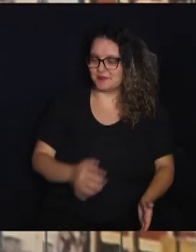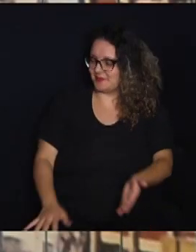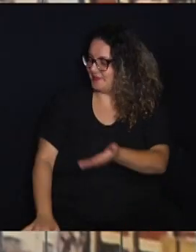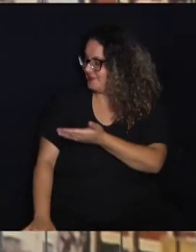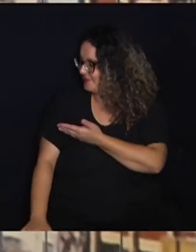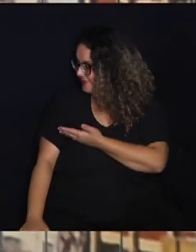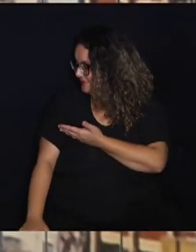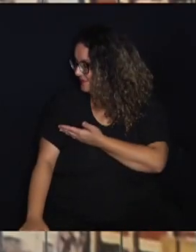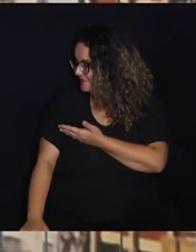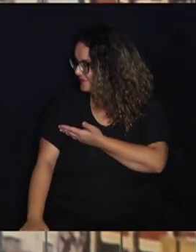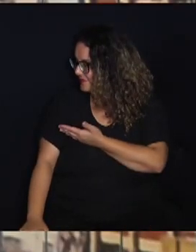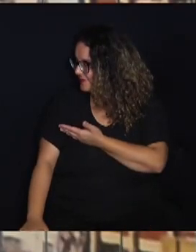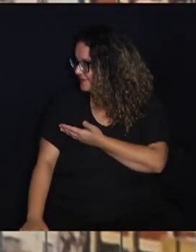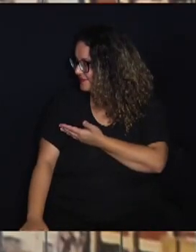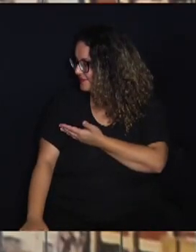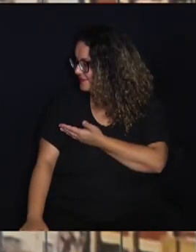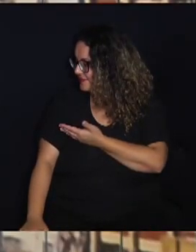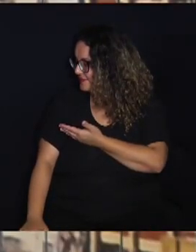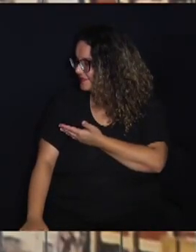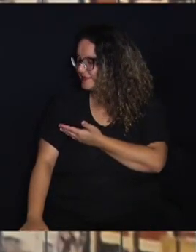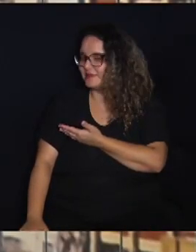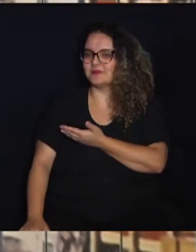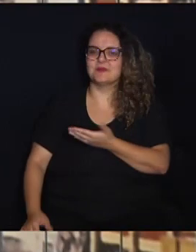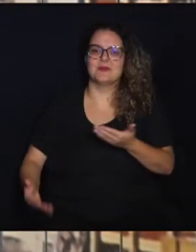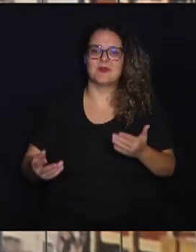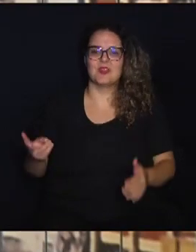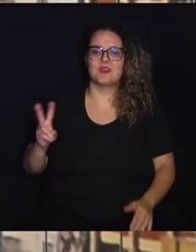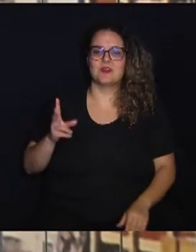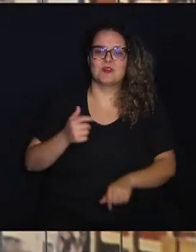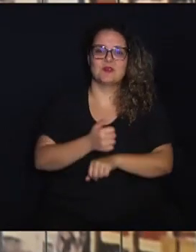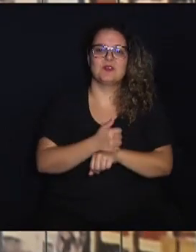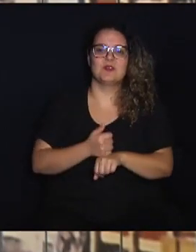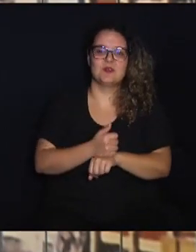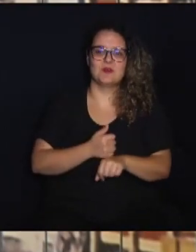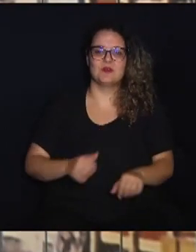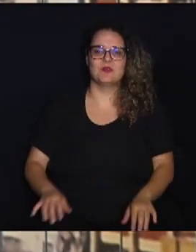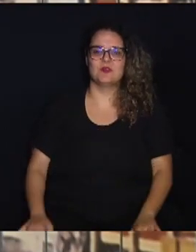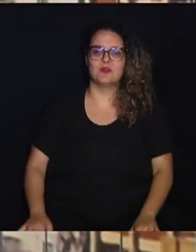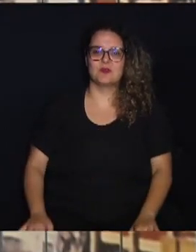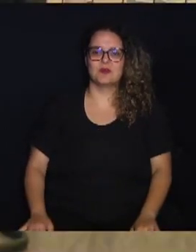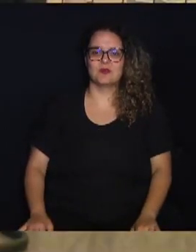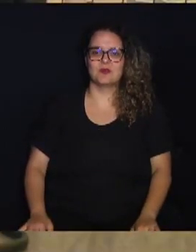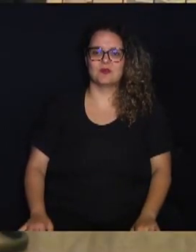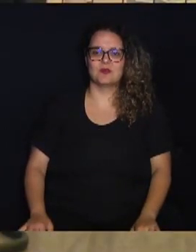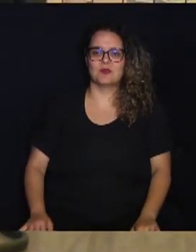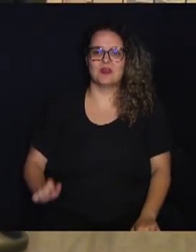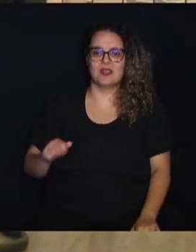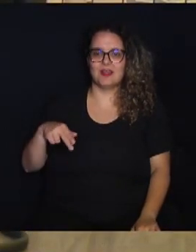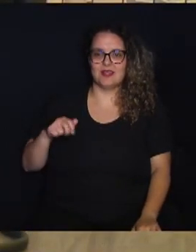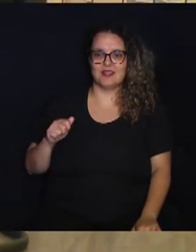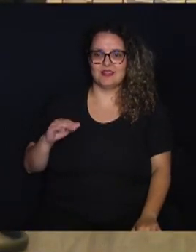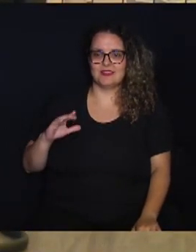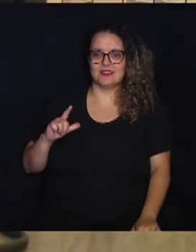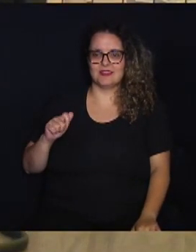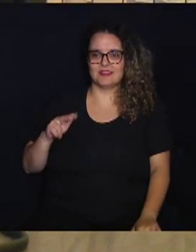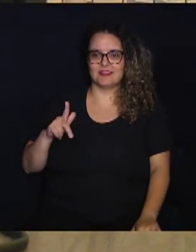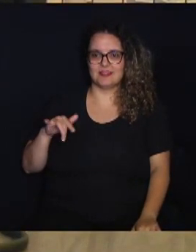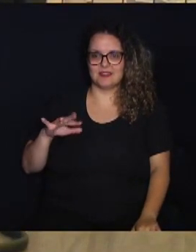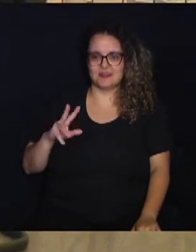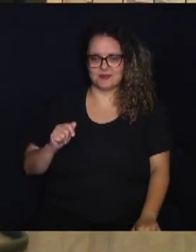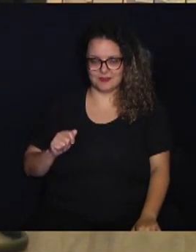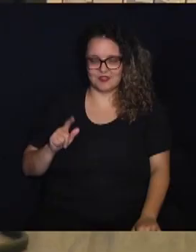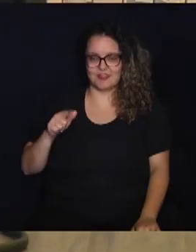97829 3776. Nós estamos hoje aqui com 2 profissionais. Olha, nós estamos com a Ana Cláudia Delfino, que